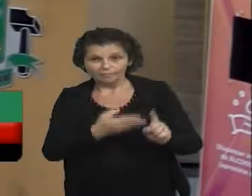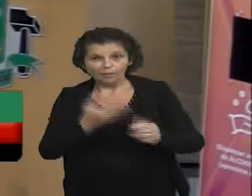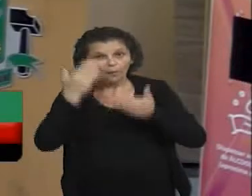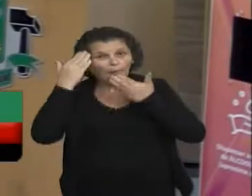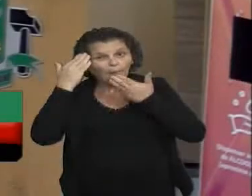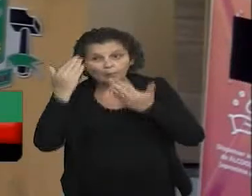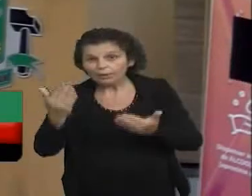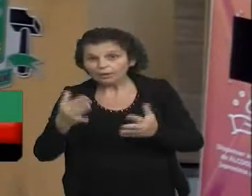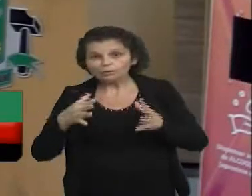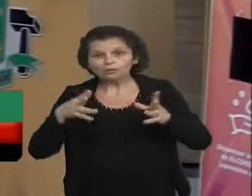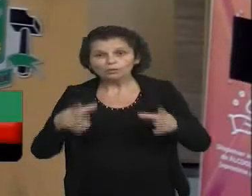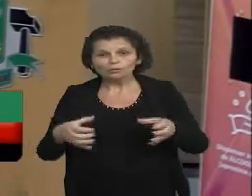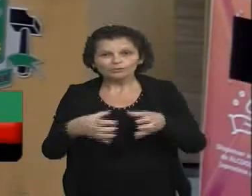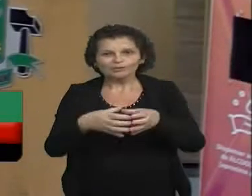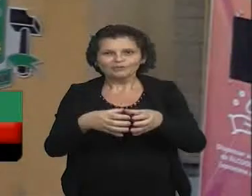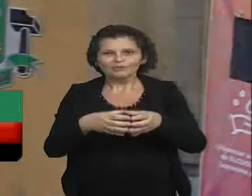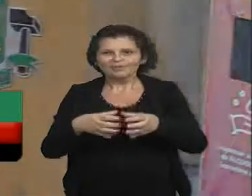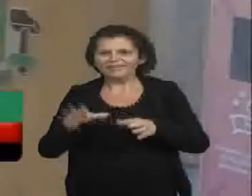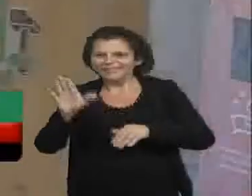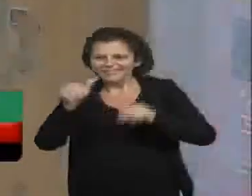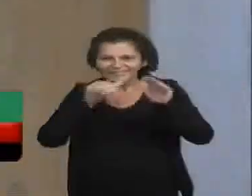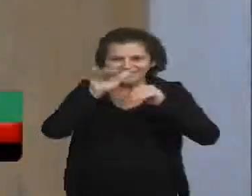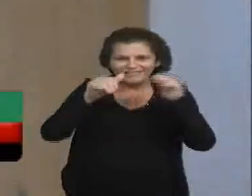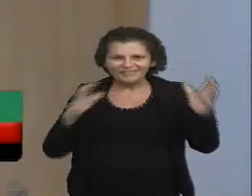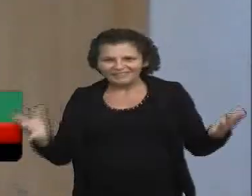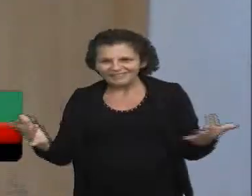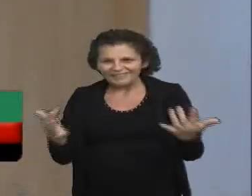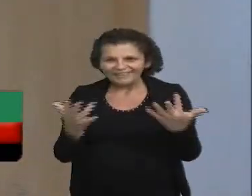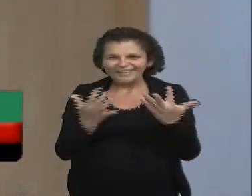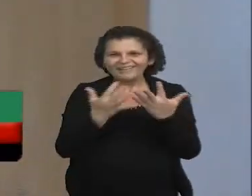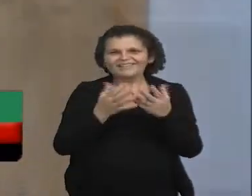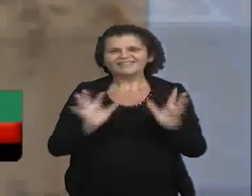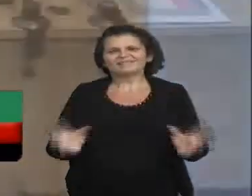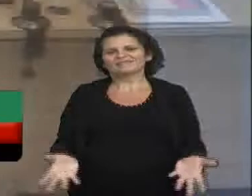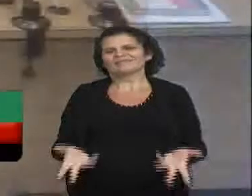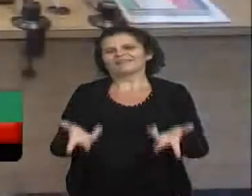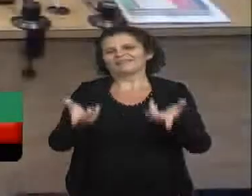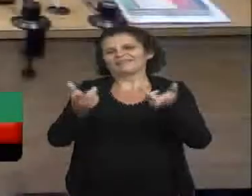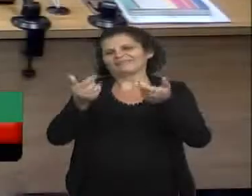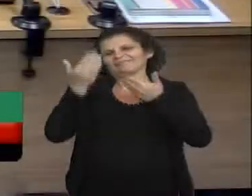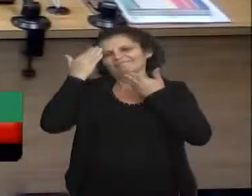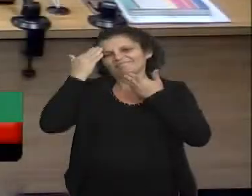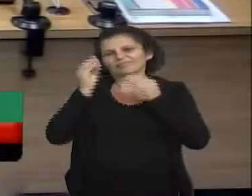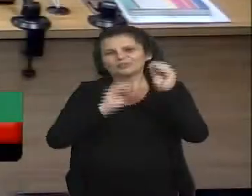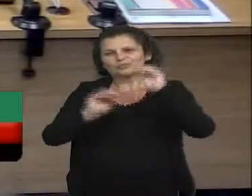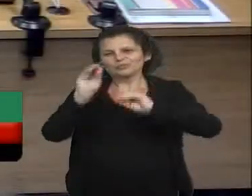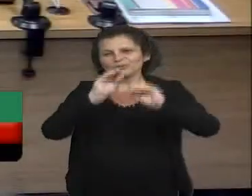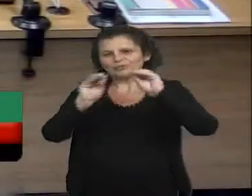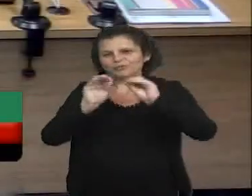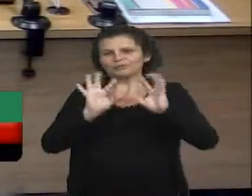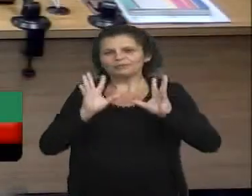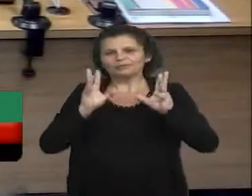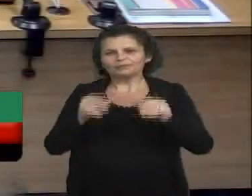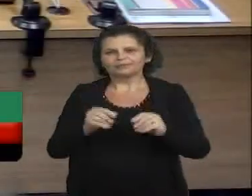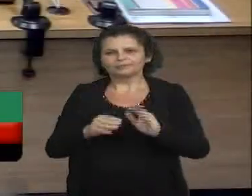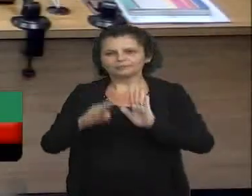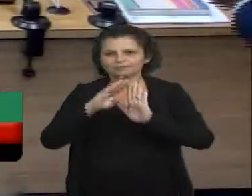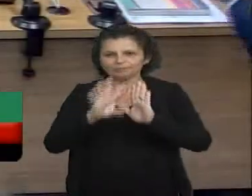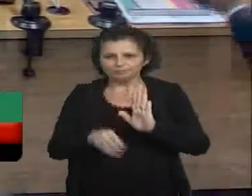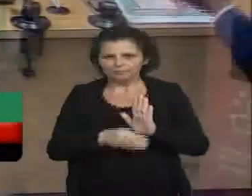obrigada a todo o teu pessoal que você não sabia porque veio, é por isso. Maravilhosos. Um beijo para todos vocês. Uma parte, nossa